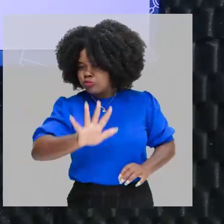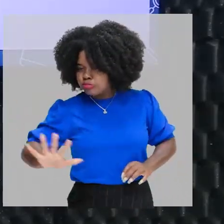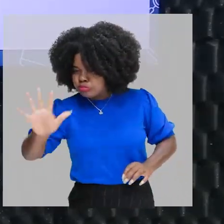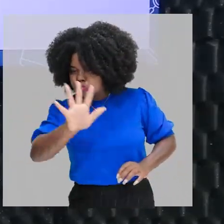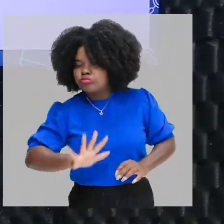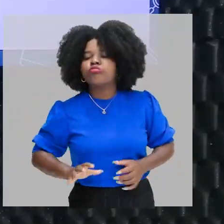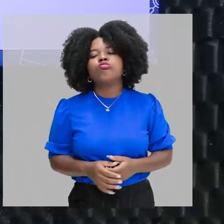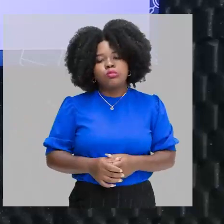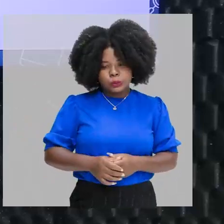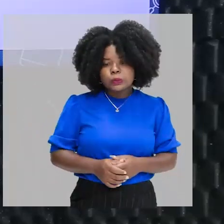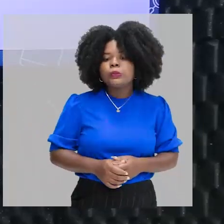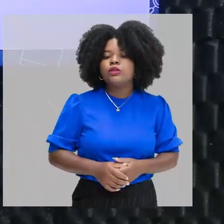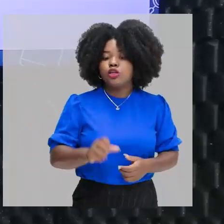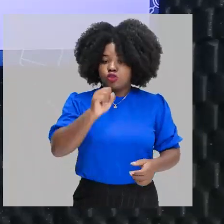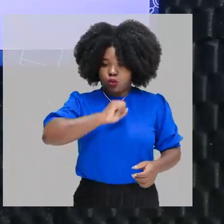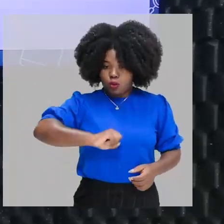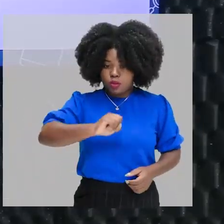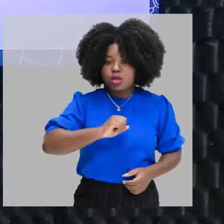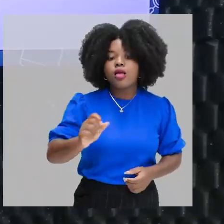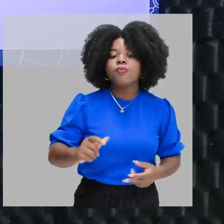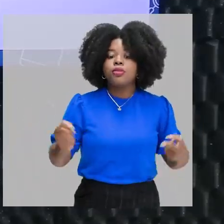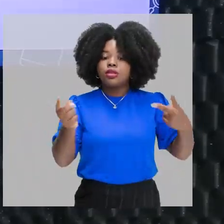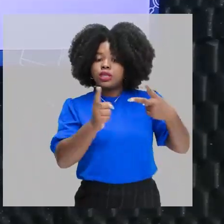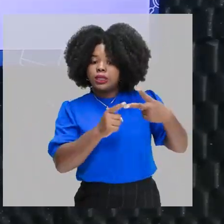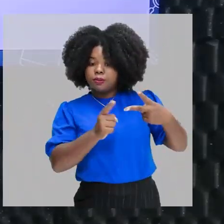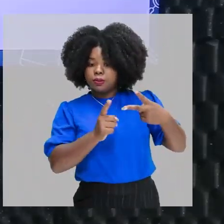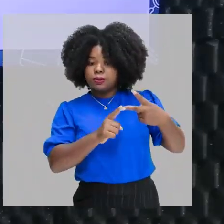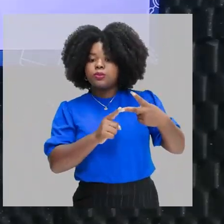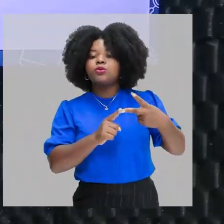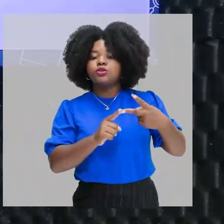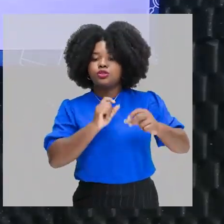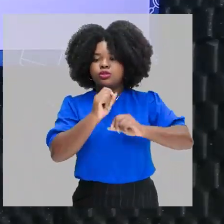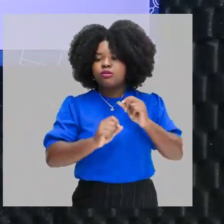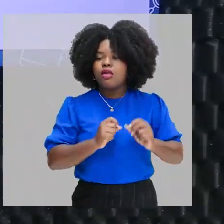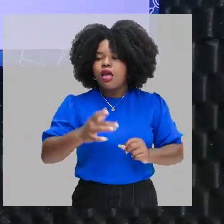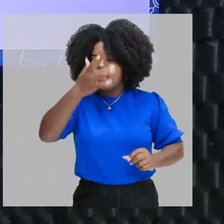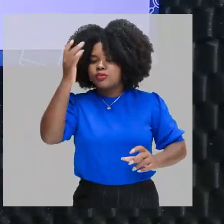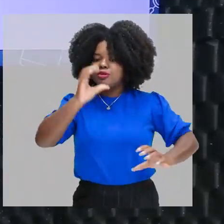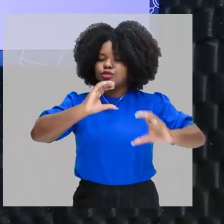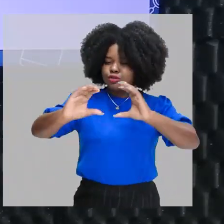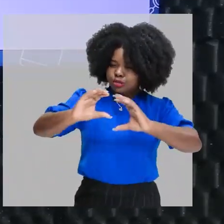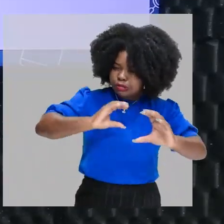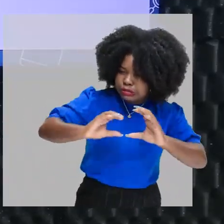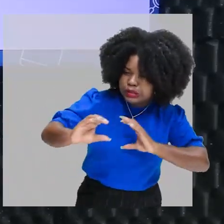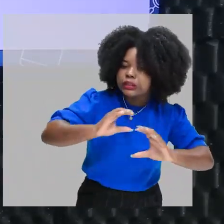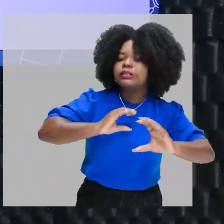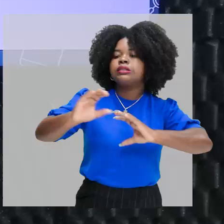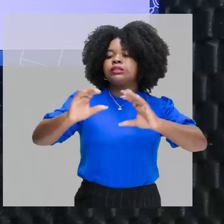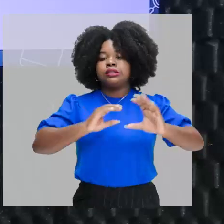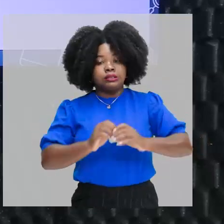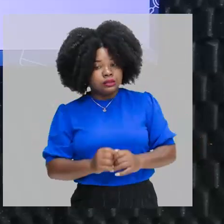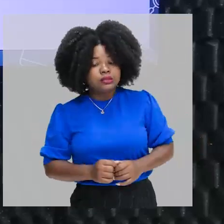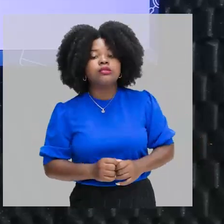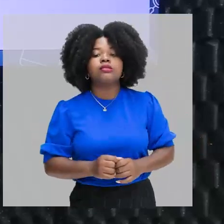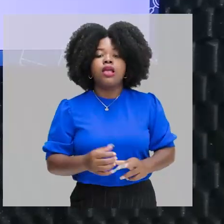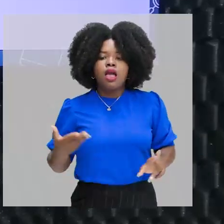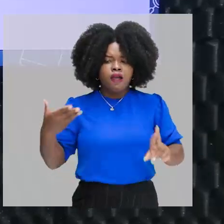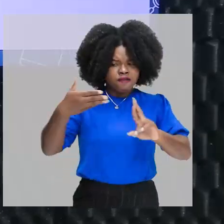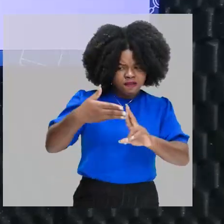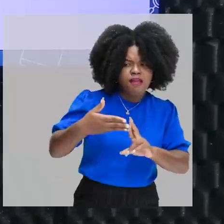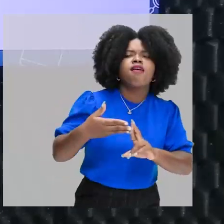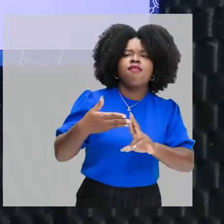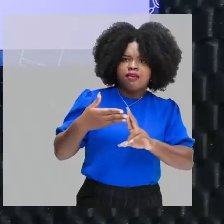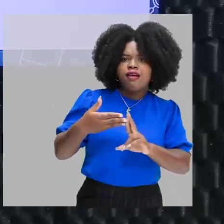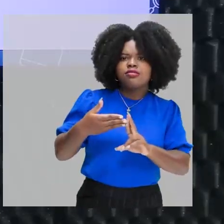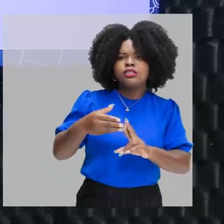reggae. Depois vamos falar de notable singers, que são os cantores notáveis, as maiores referências, que com certeza